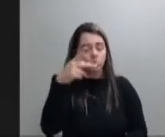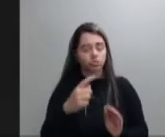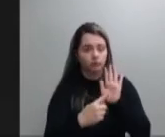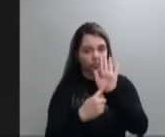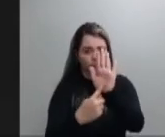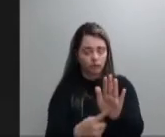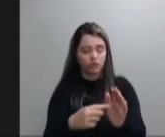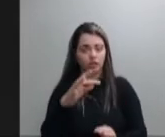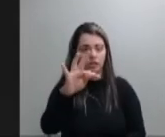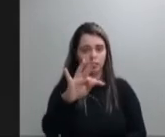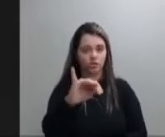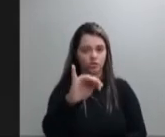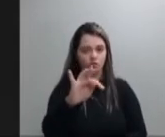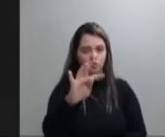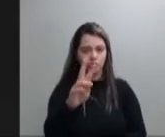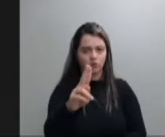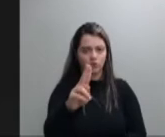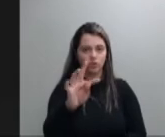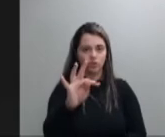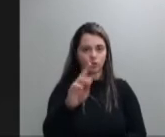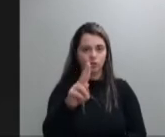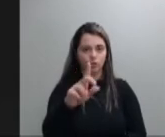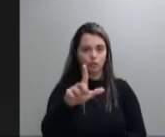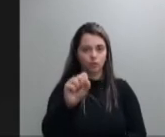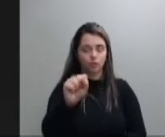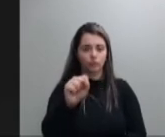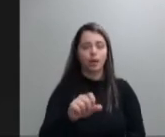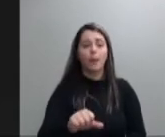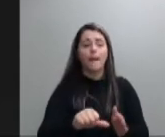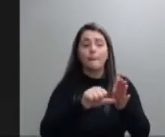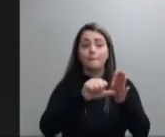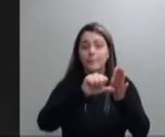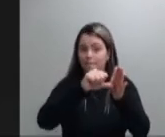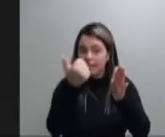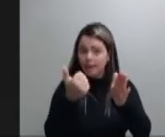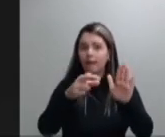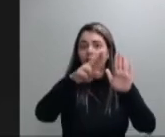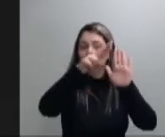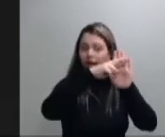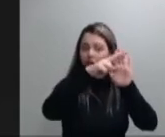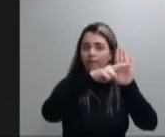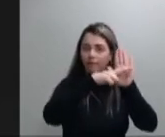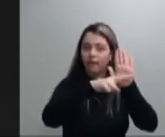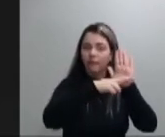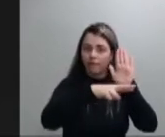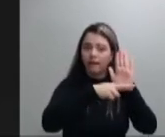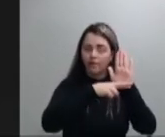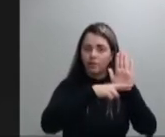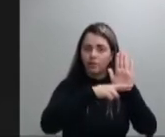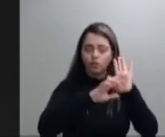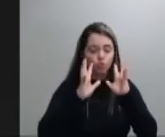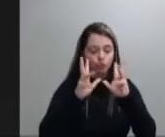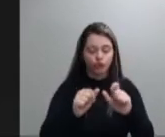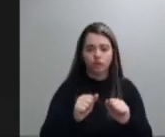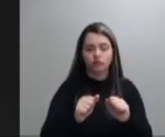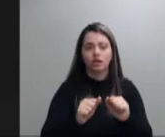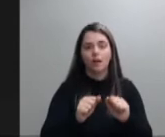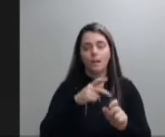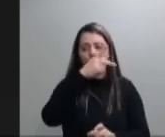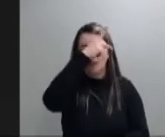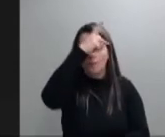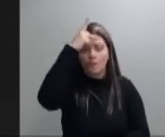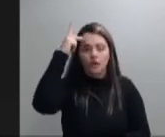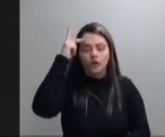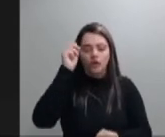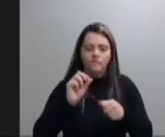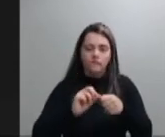títulos deve ser aquela estabelecida no primeiro edital de convocação dos candidatos para apresentá-los ou seja